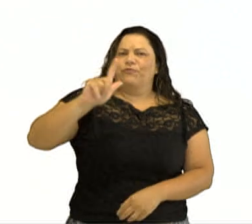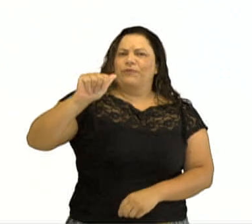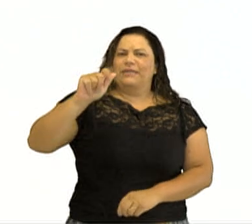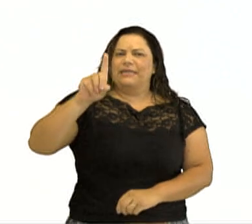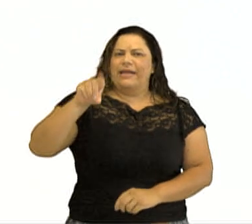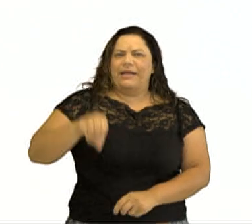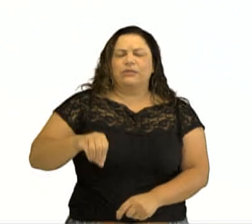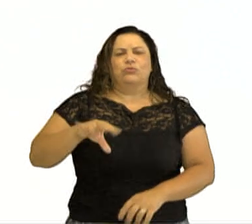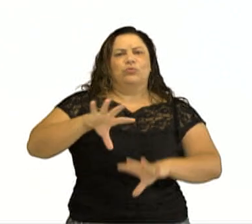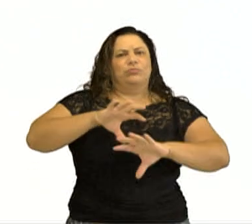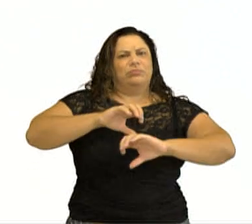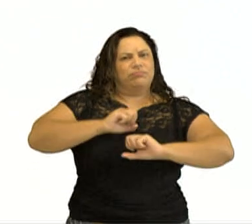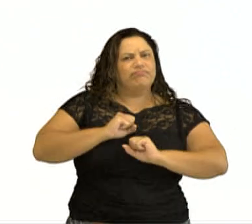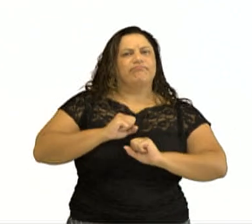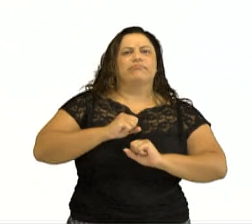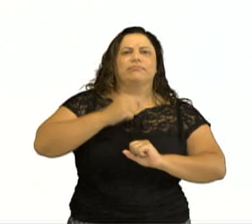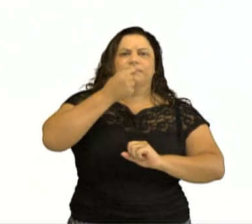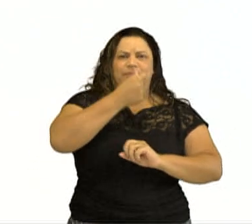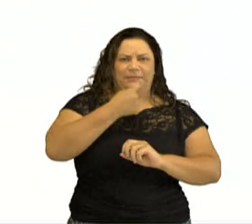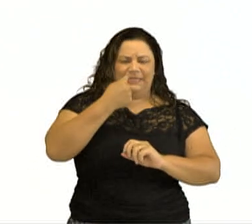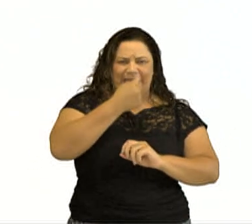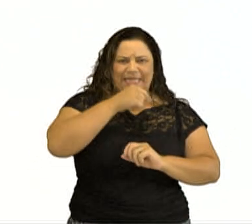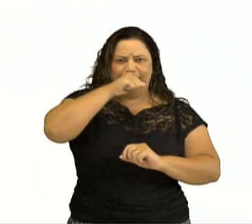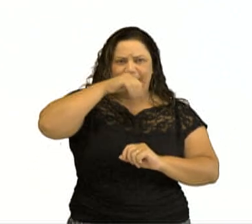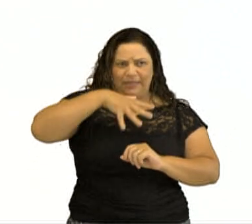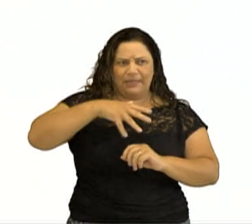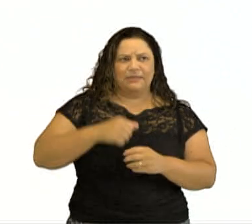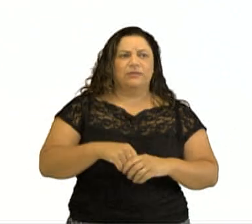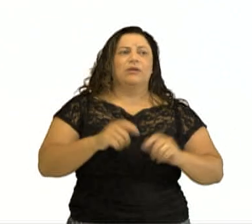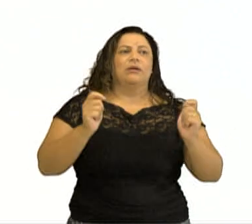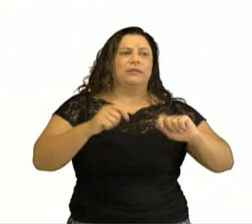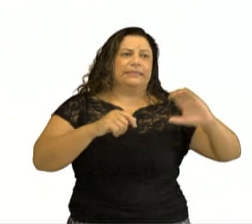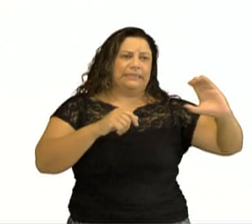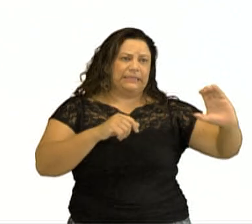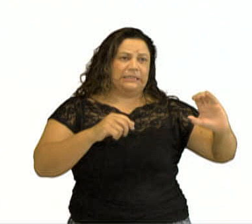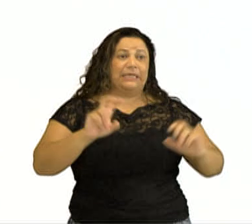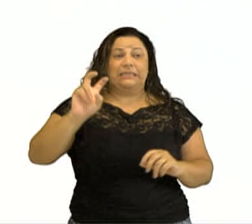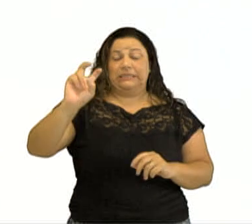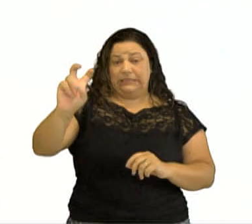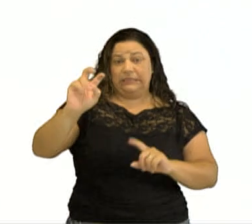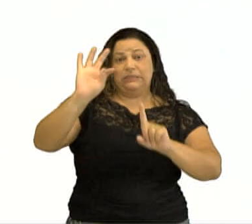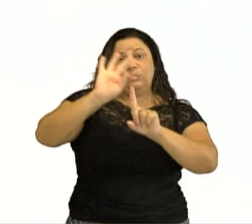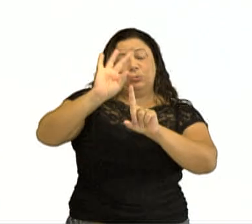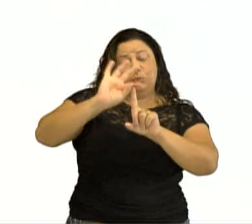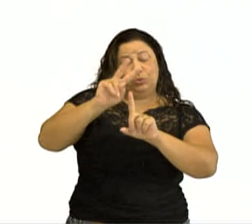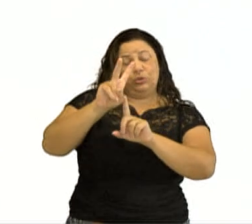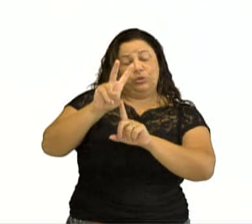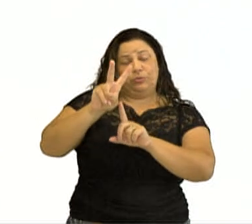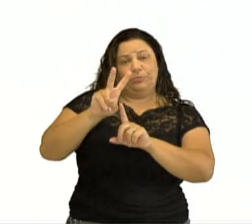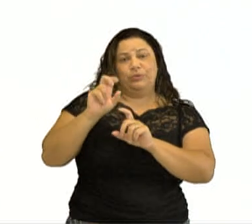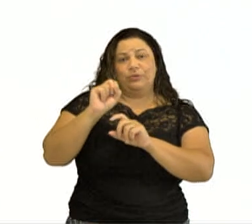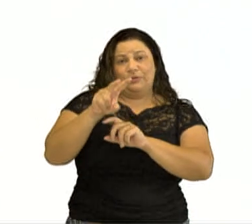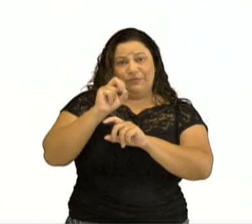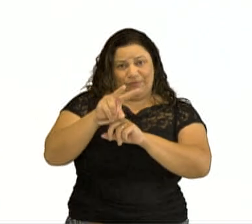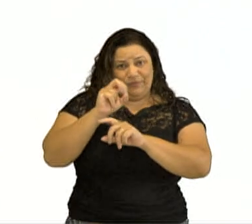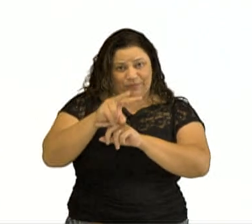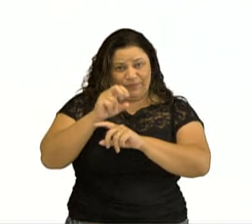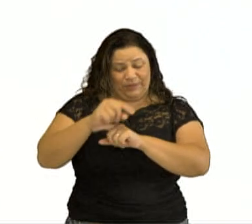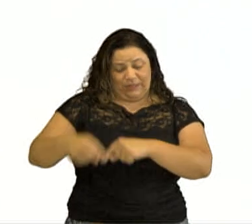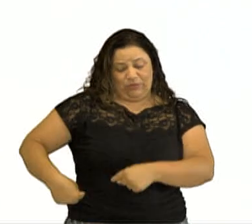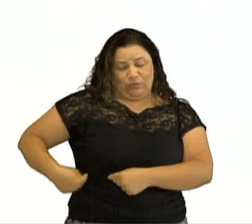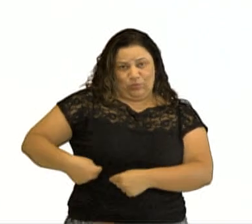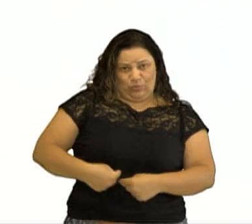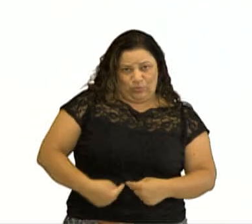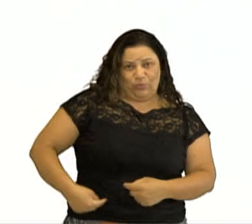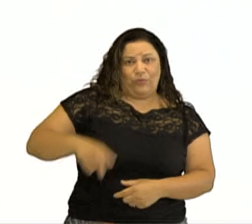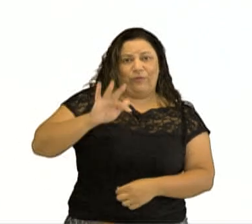Letra C, pode ser causada por 5 tipos de vírus que causam infecção no fígado. E letra D, tem como